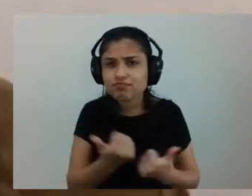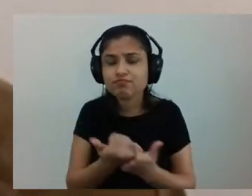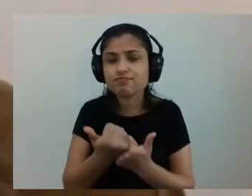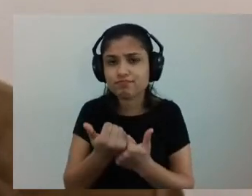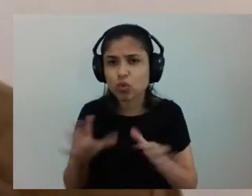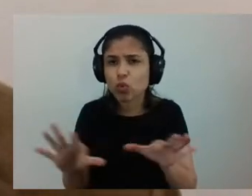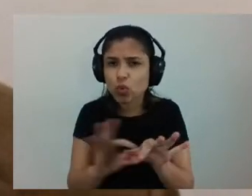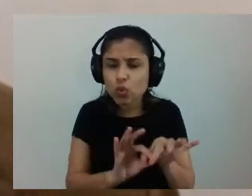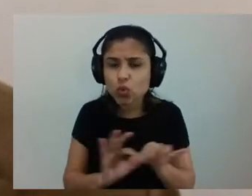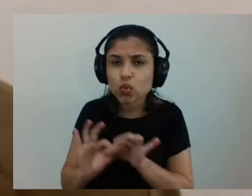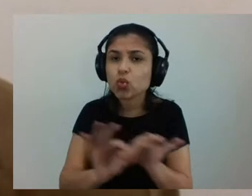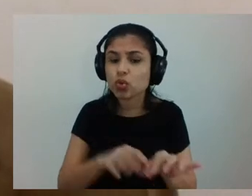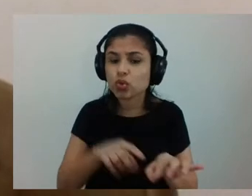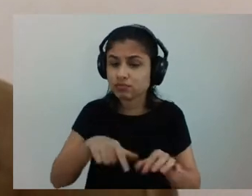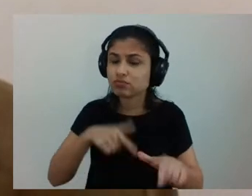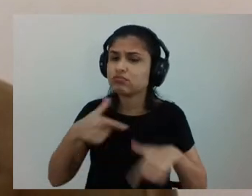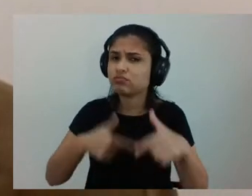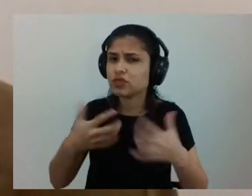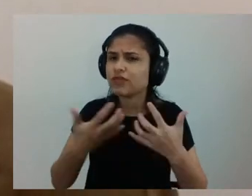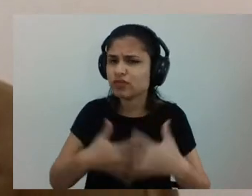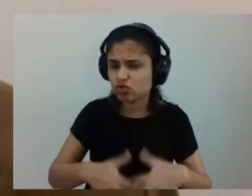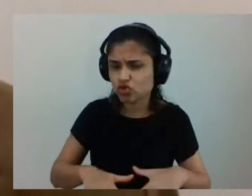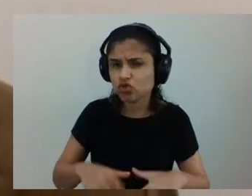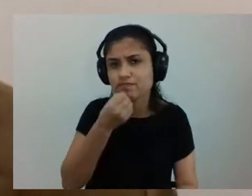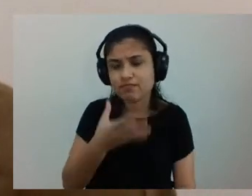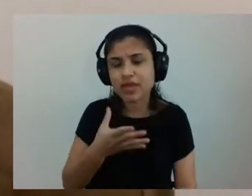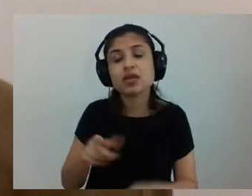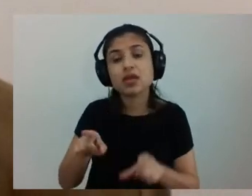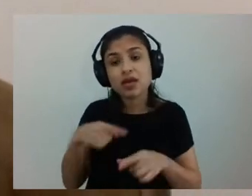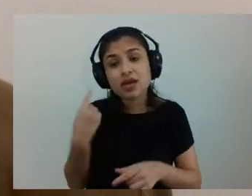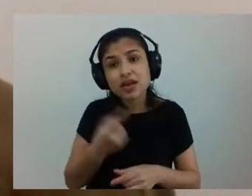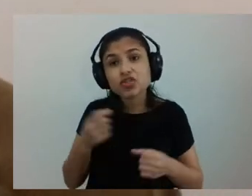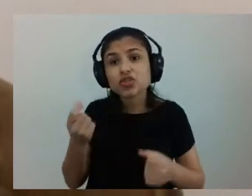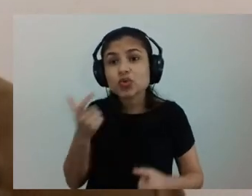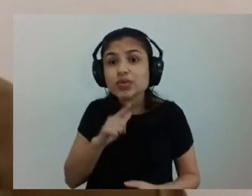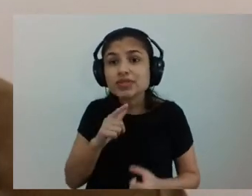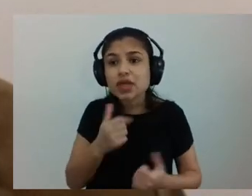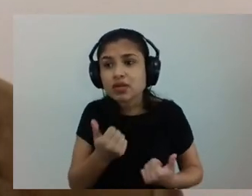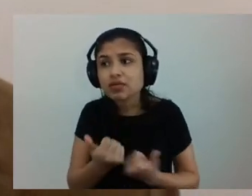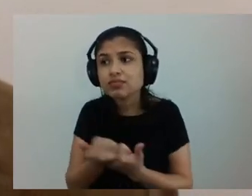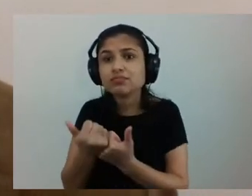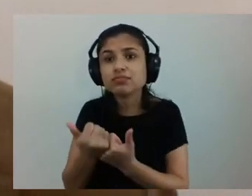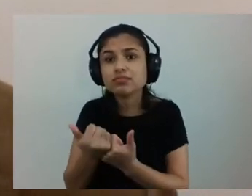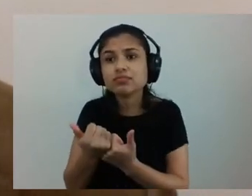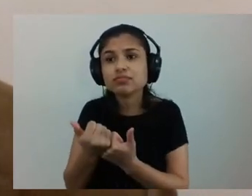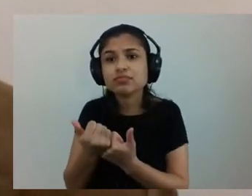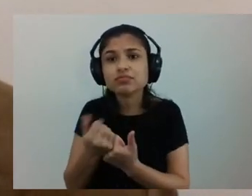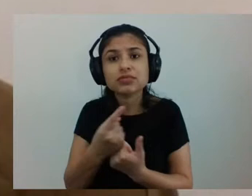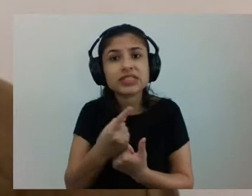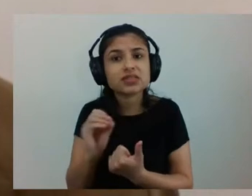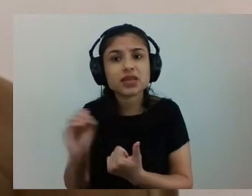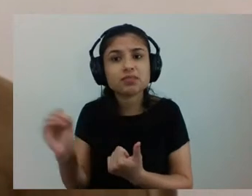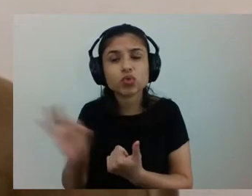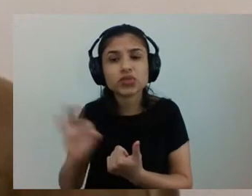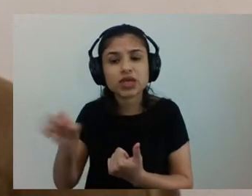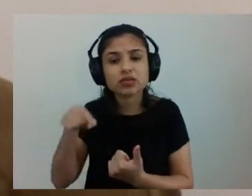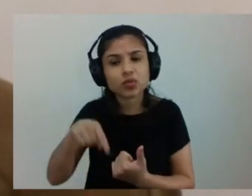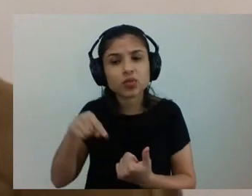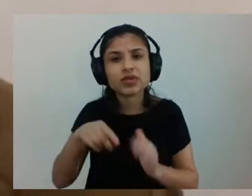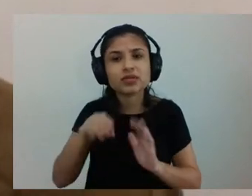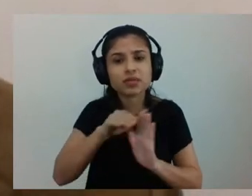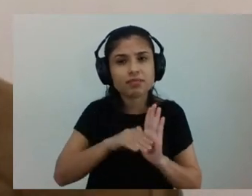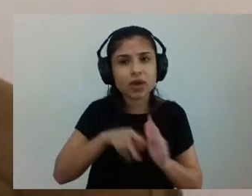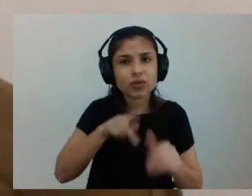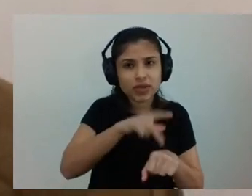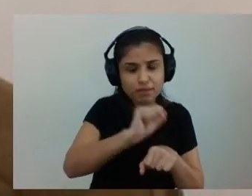que a gente possa dar uma assistência integral e multidisciplinar. É ponto da pós-graduação, nós vamos criar uma política de